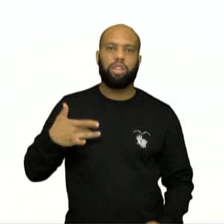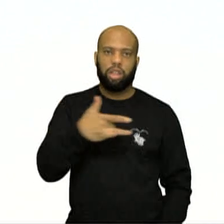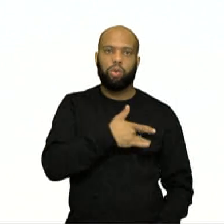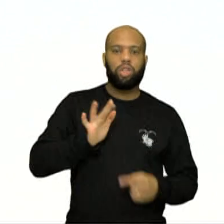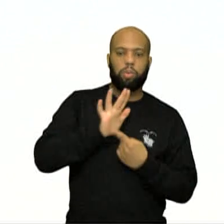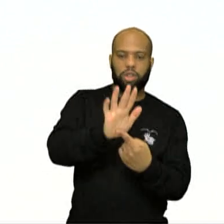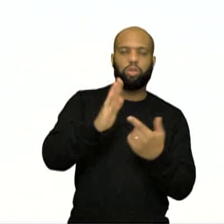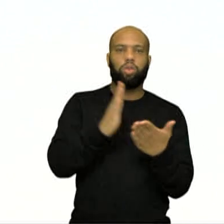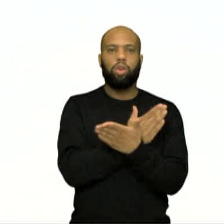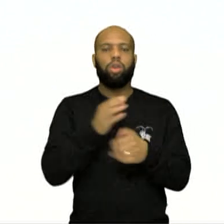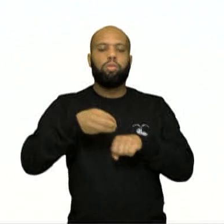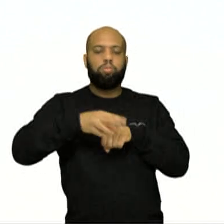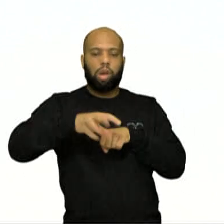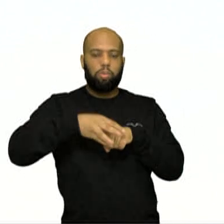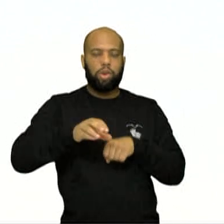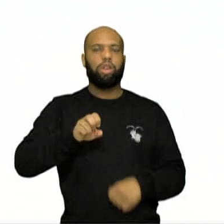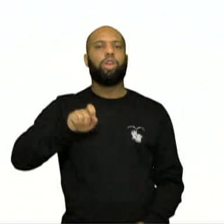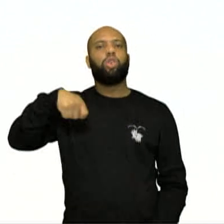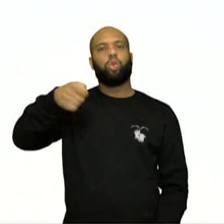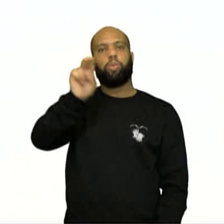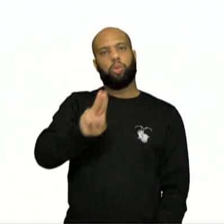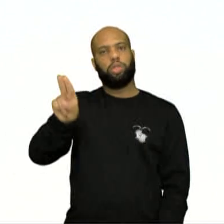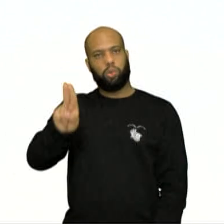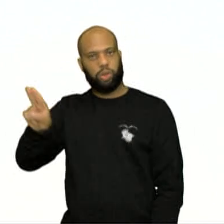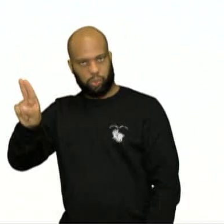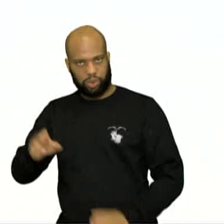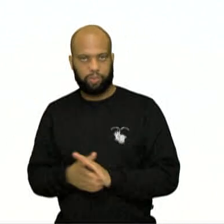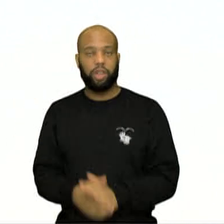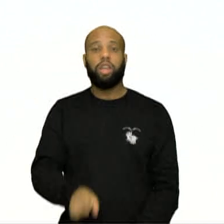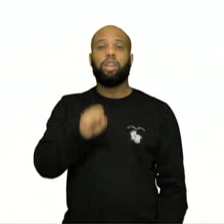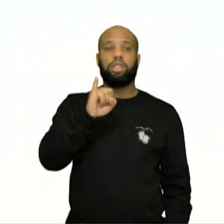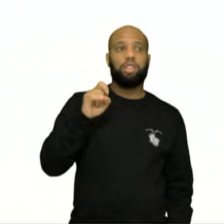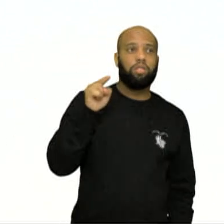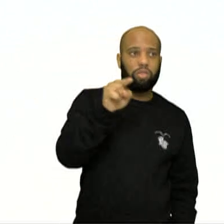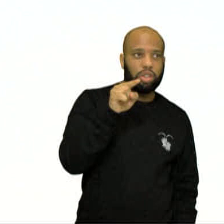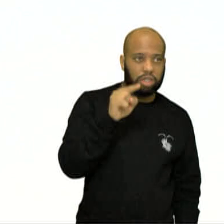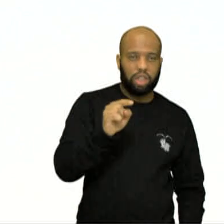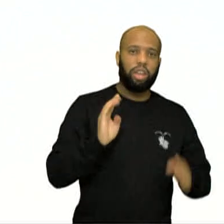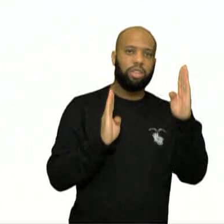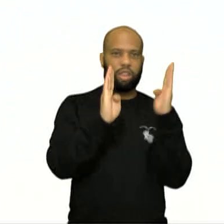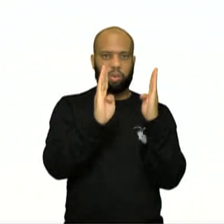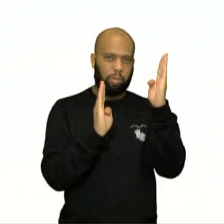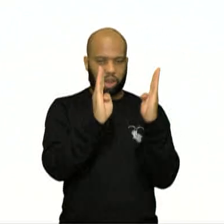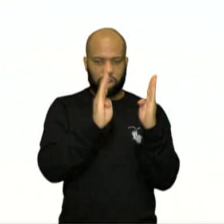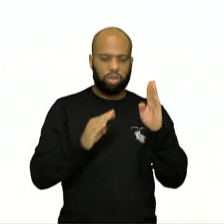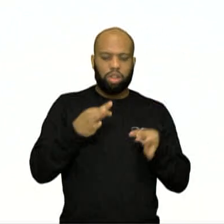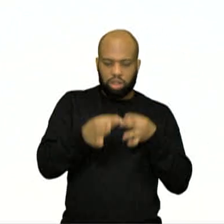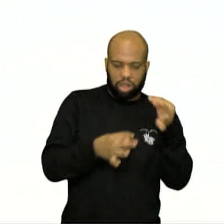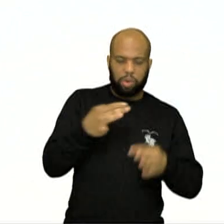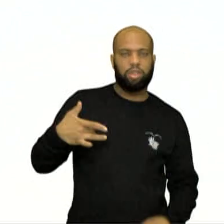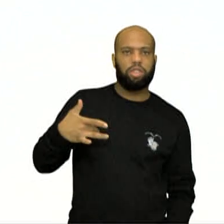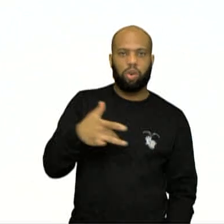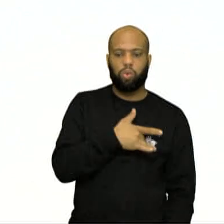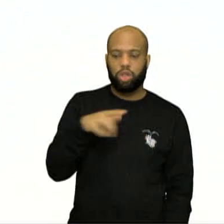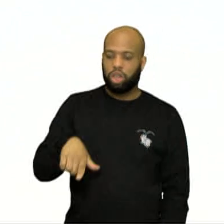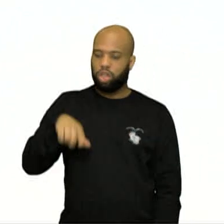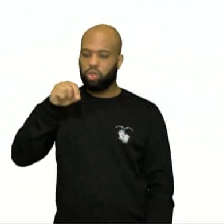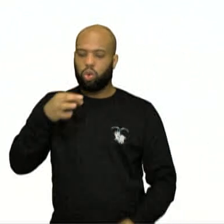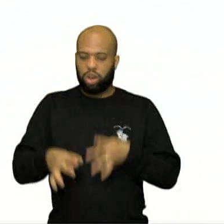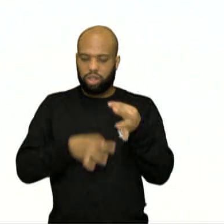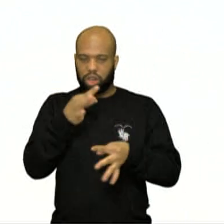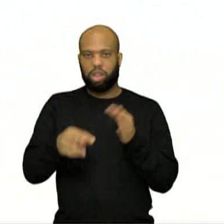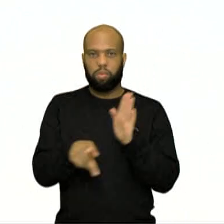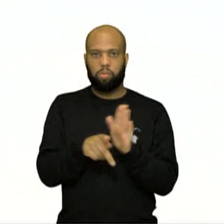algumas recomendações quanto à sua utilização. E se você aí, durante um tratamento de saúde, optar pela terapia